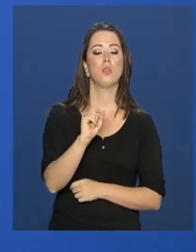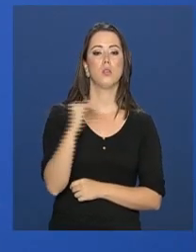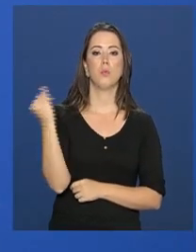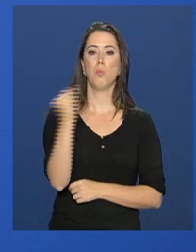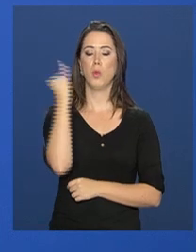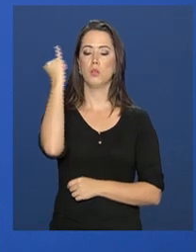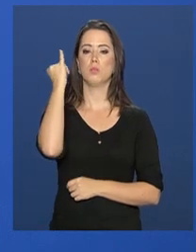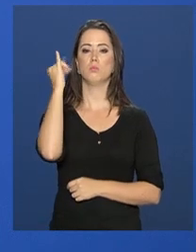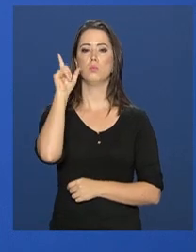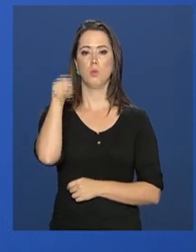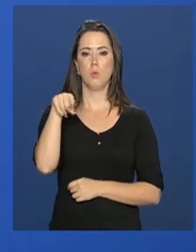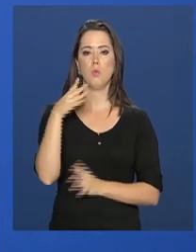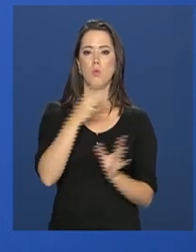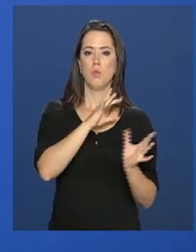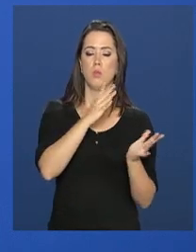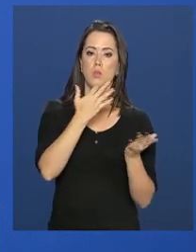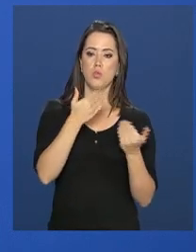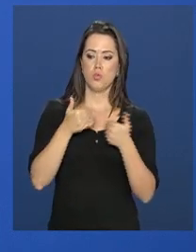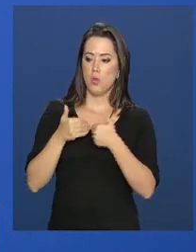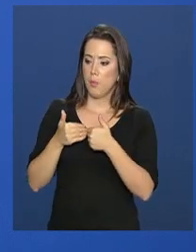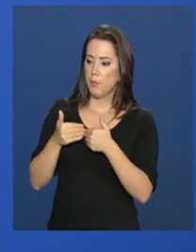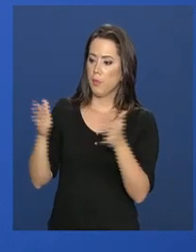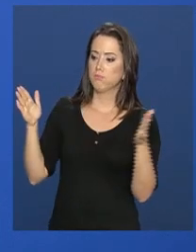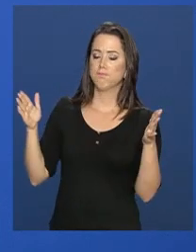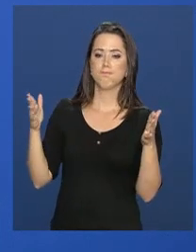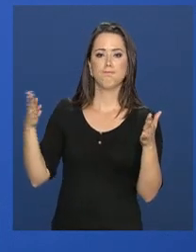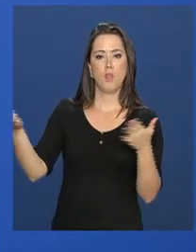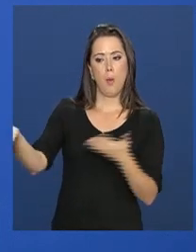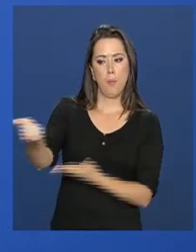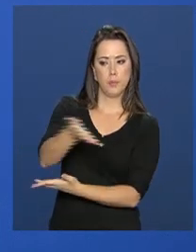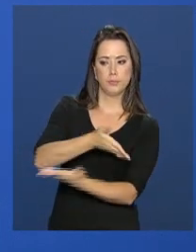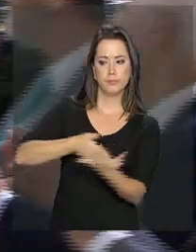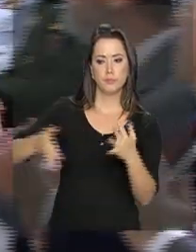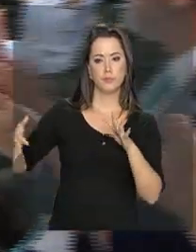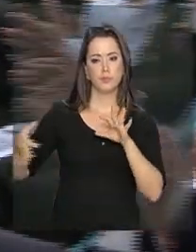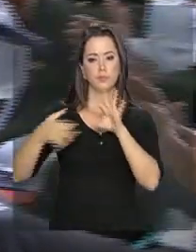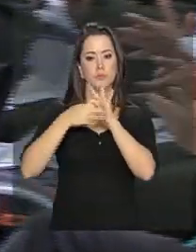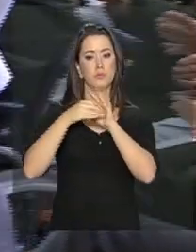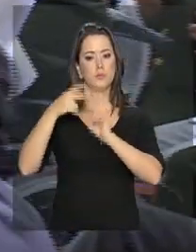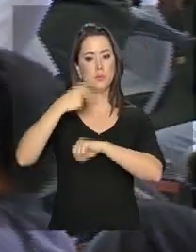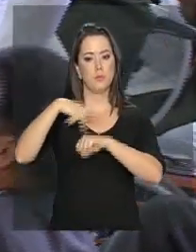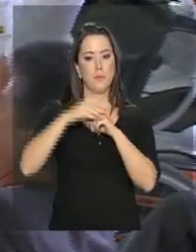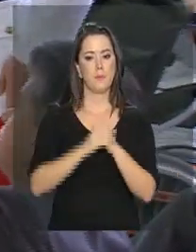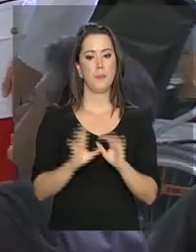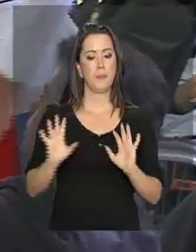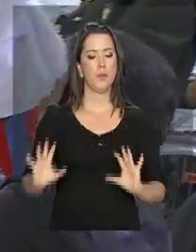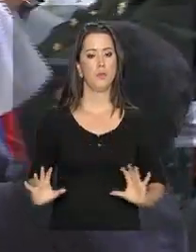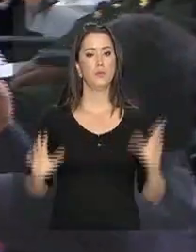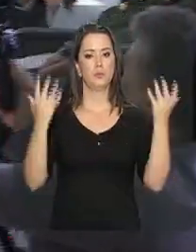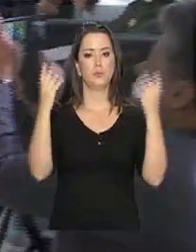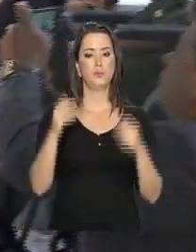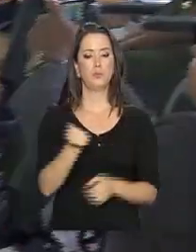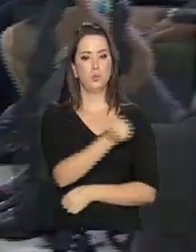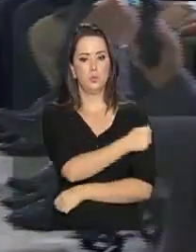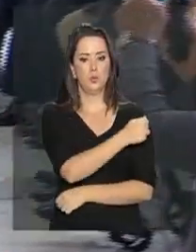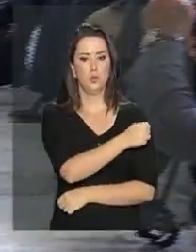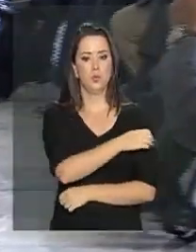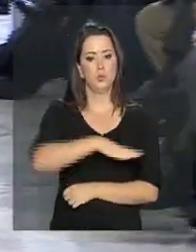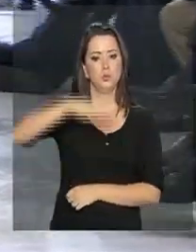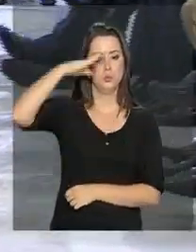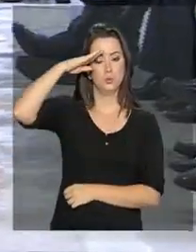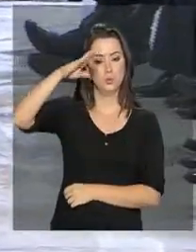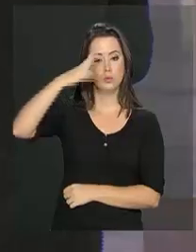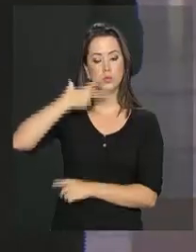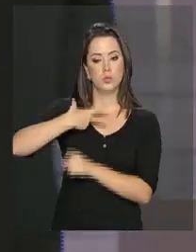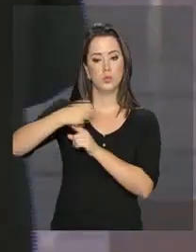cívica de deixar a porta aberta para a conciliação nacional durante a solenidade os alunos do colégio militar de brasília que